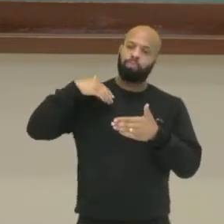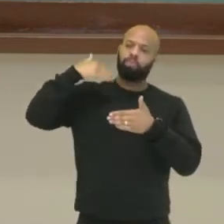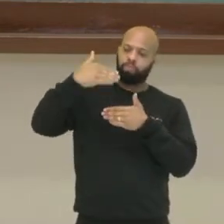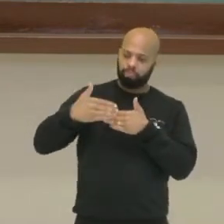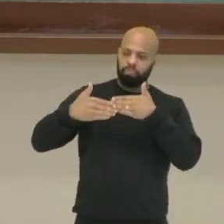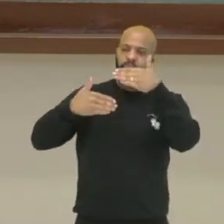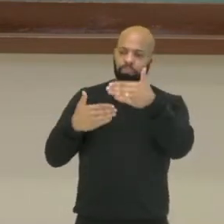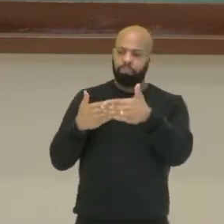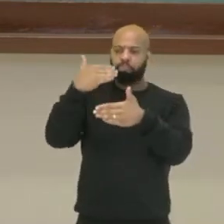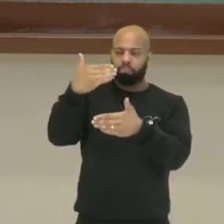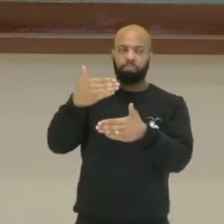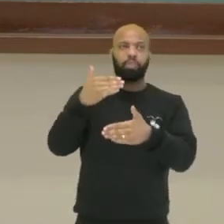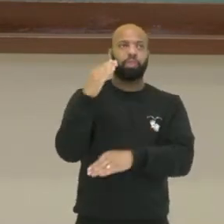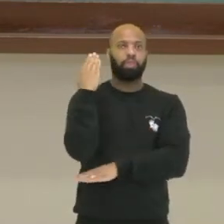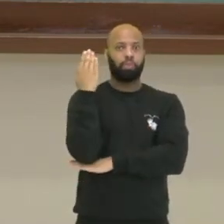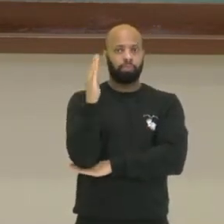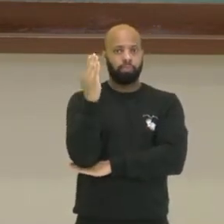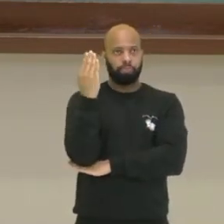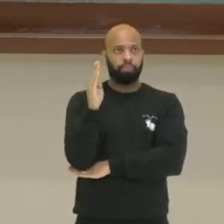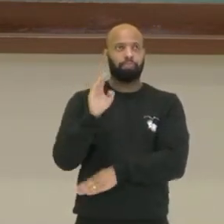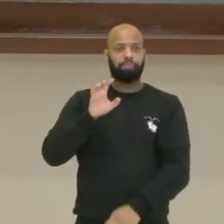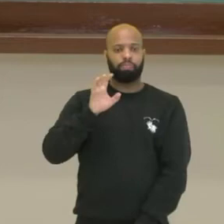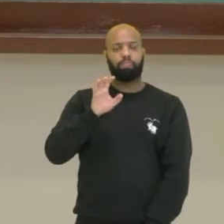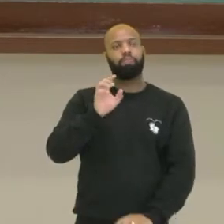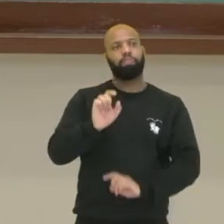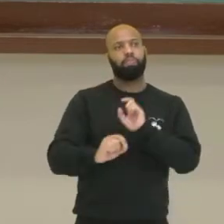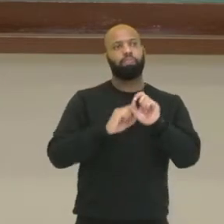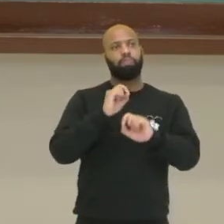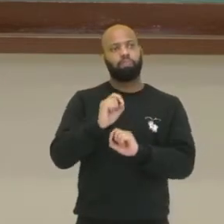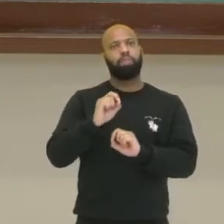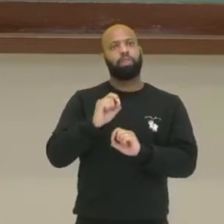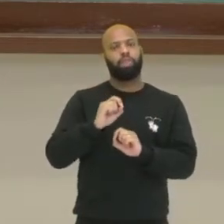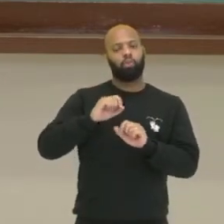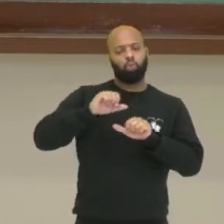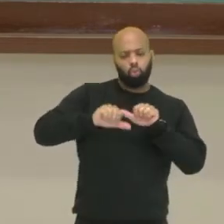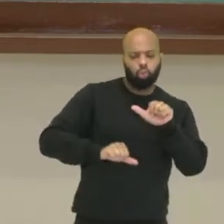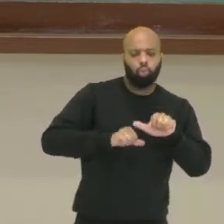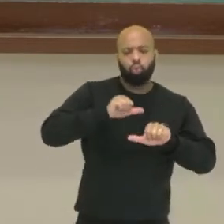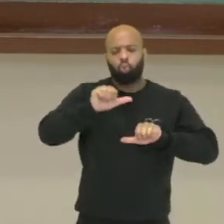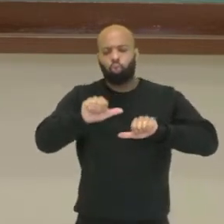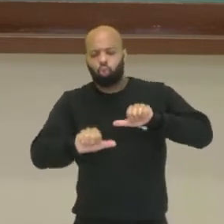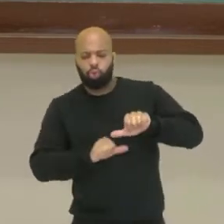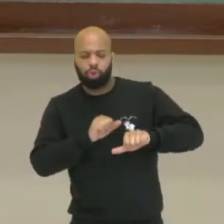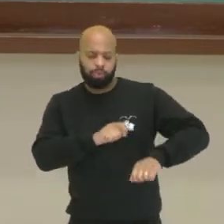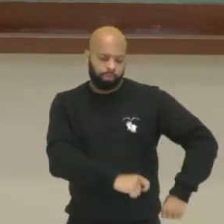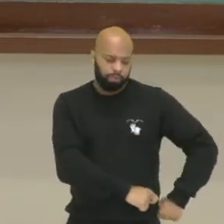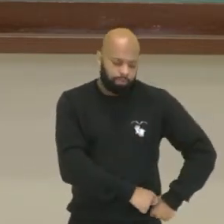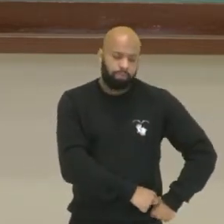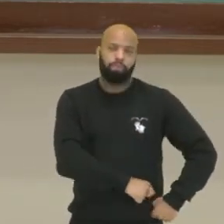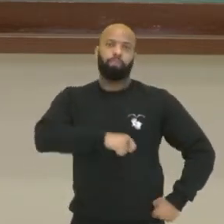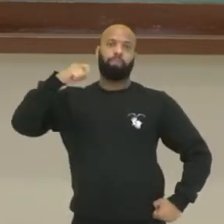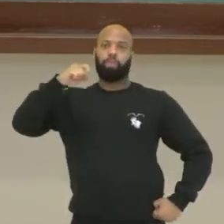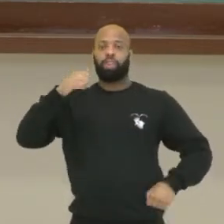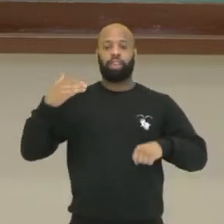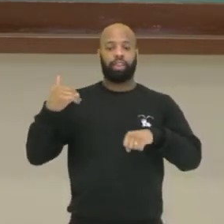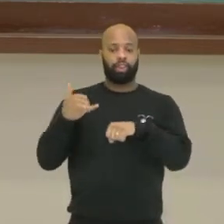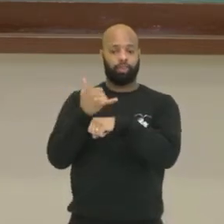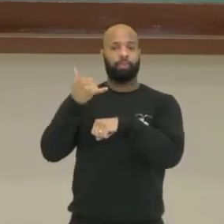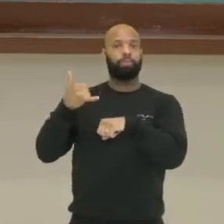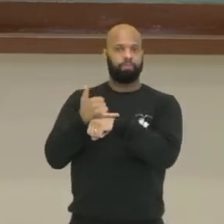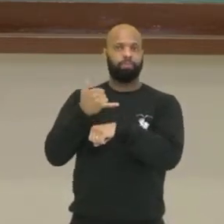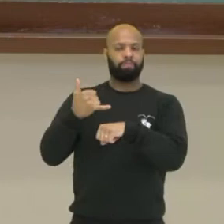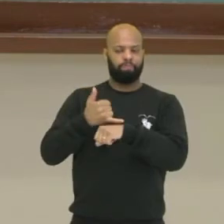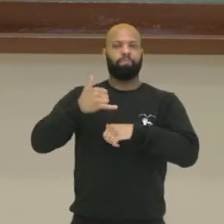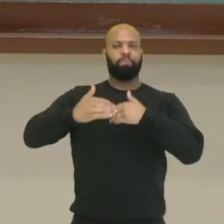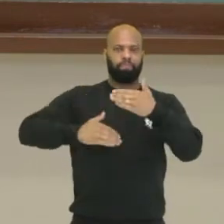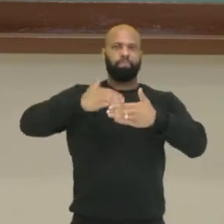anos, esse pedaço de pau, ele foi então incrementado, essas armas foram